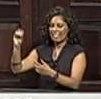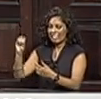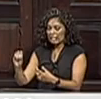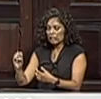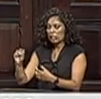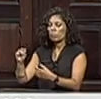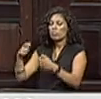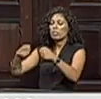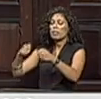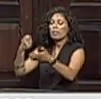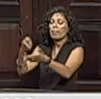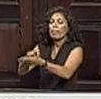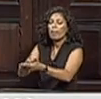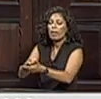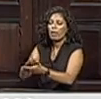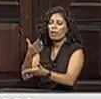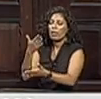casa.